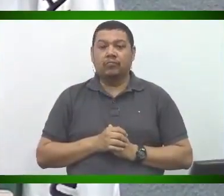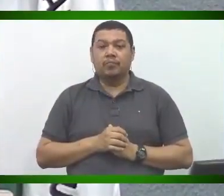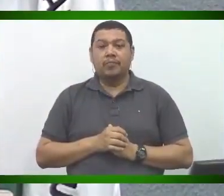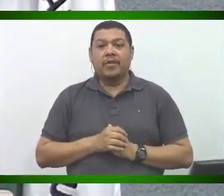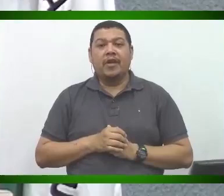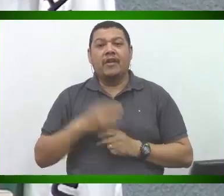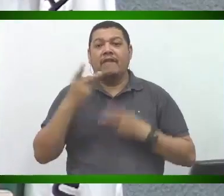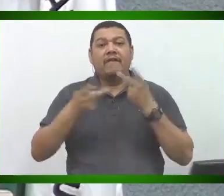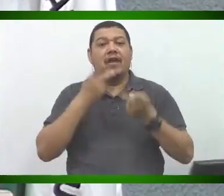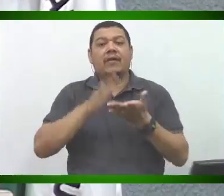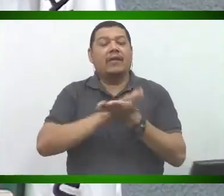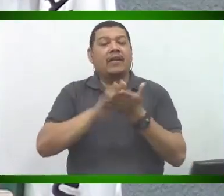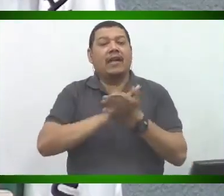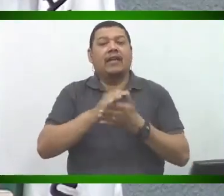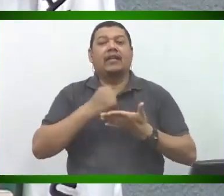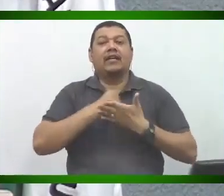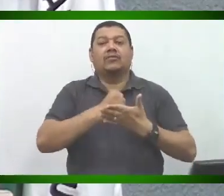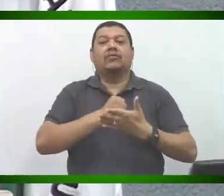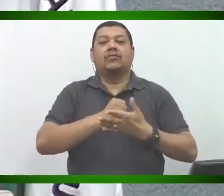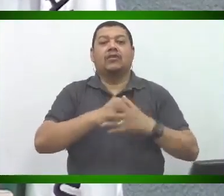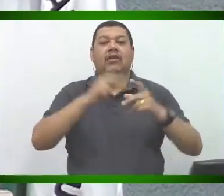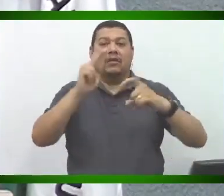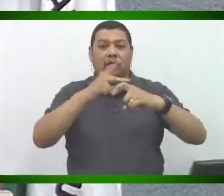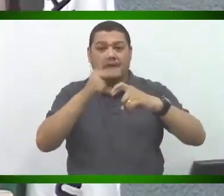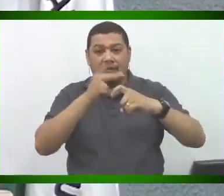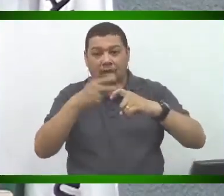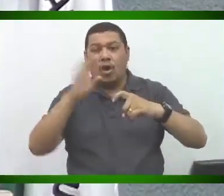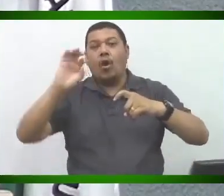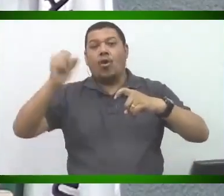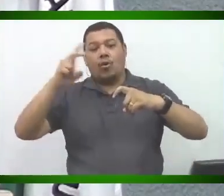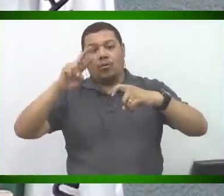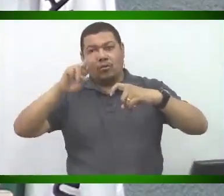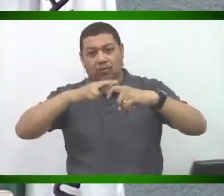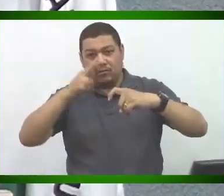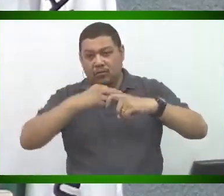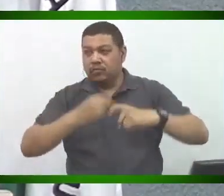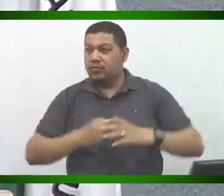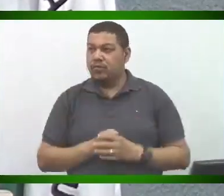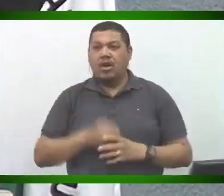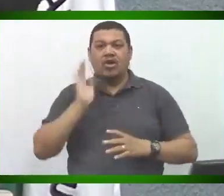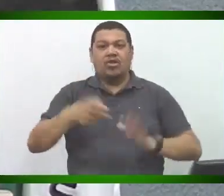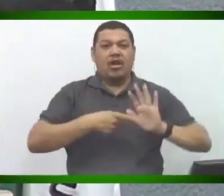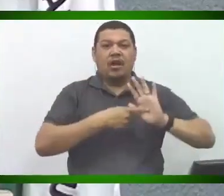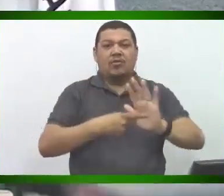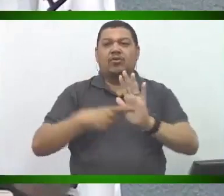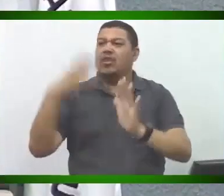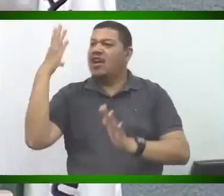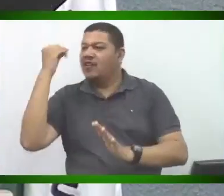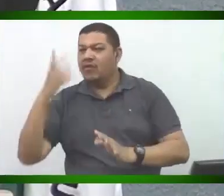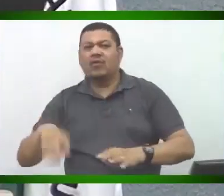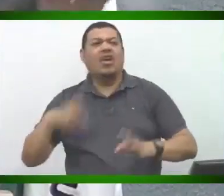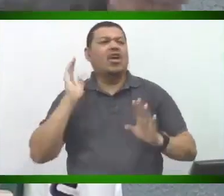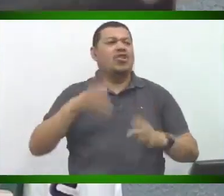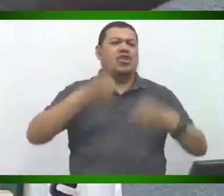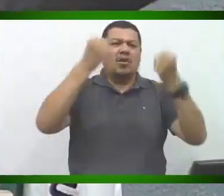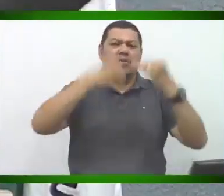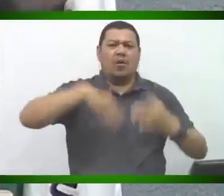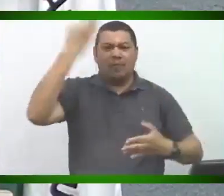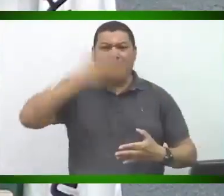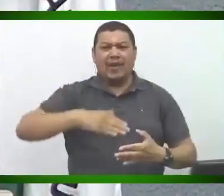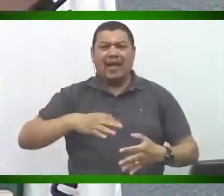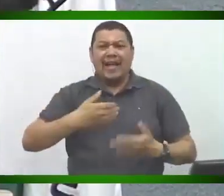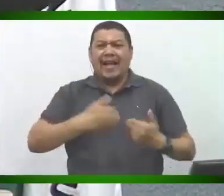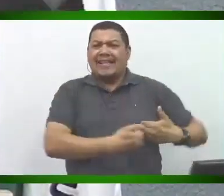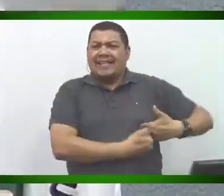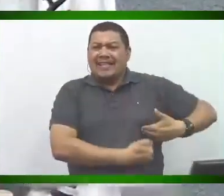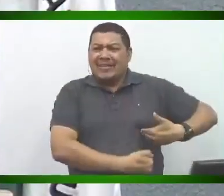hospitais regionais do estado de Rondônia. Mostrei foto, mostrei consultas, pedi de cirurgia